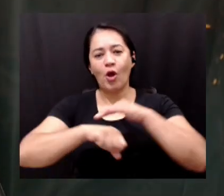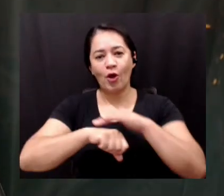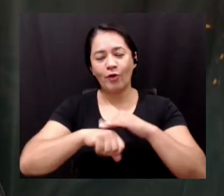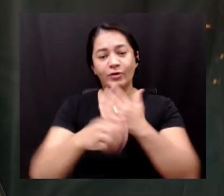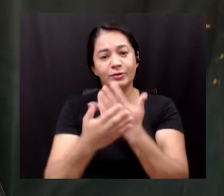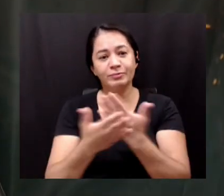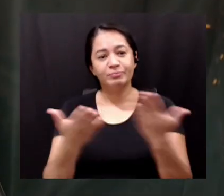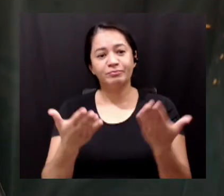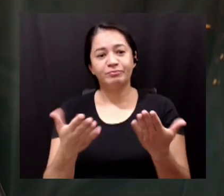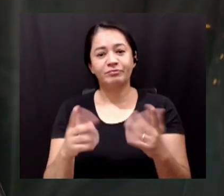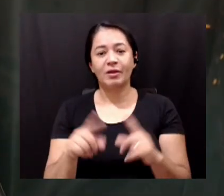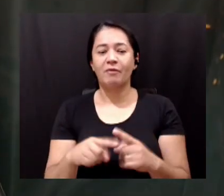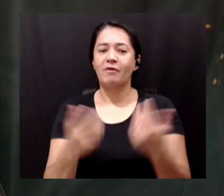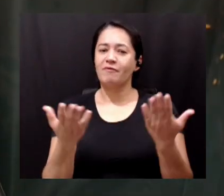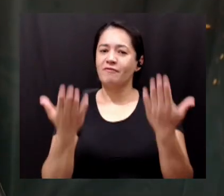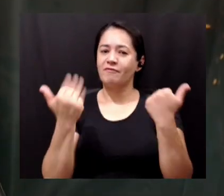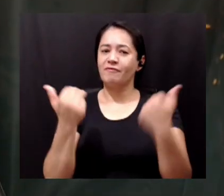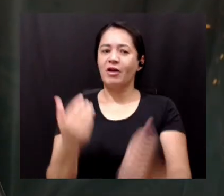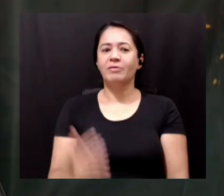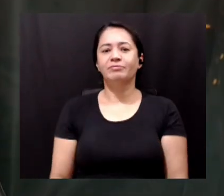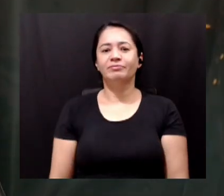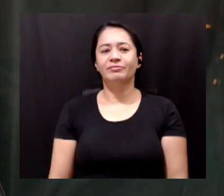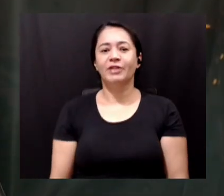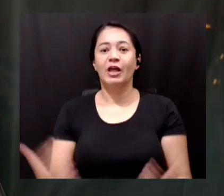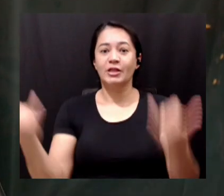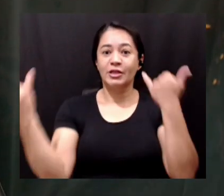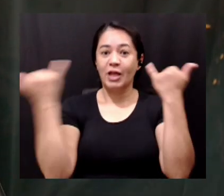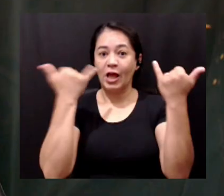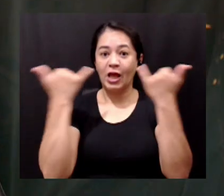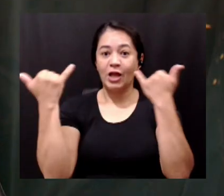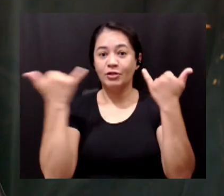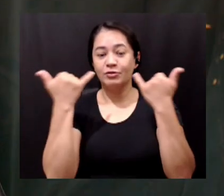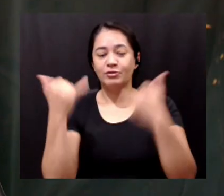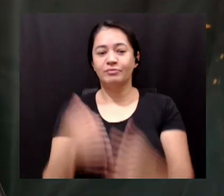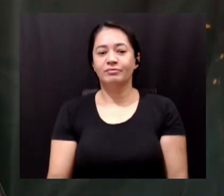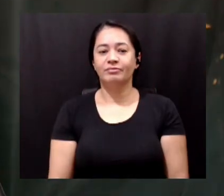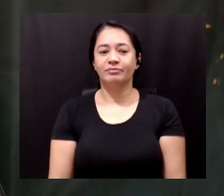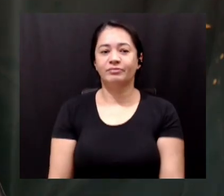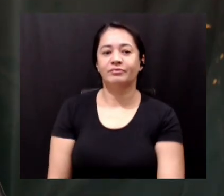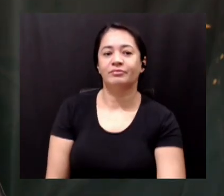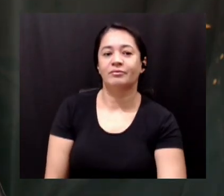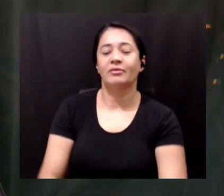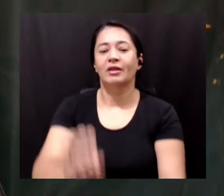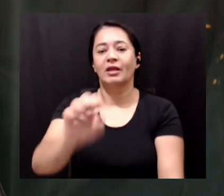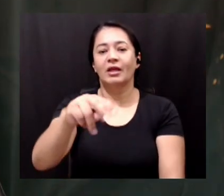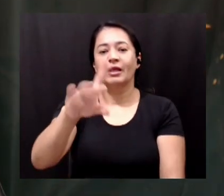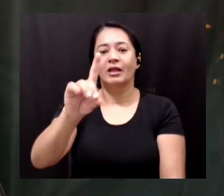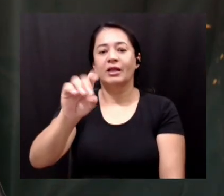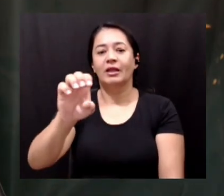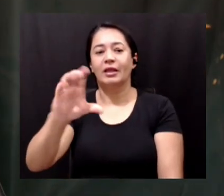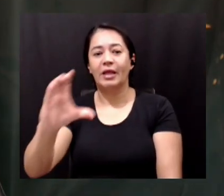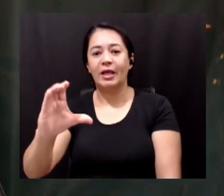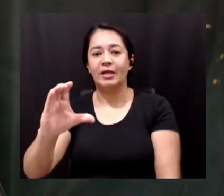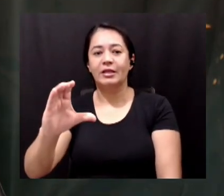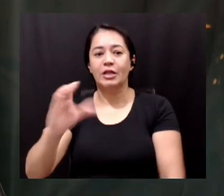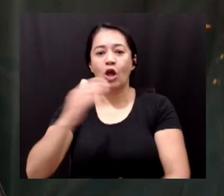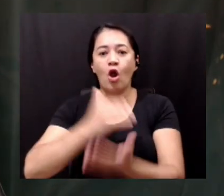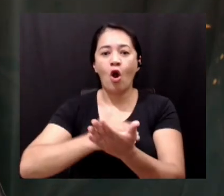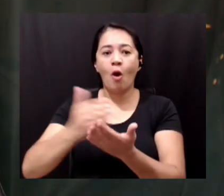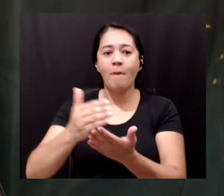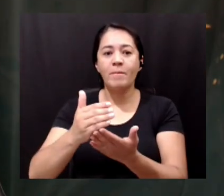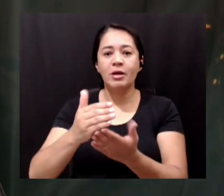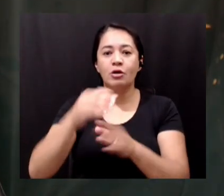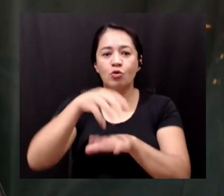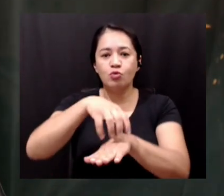vamos atualizando as notícias. Olha, a INDEC inicia a operação piloto de trânsito em 2 acessos para o